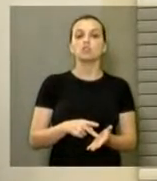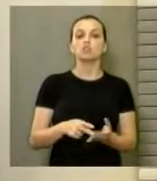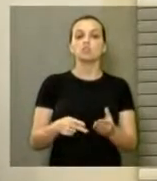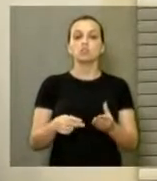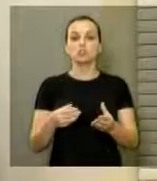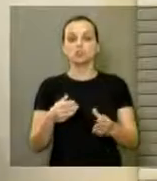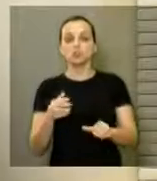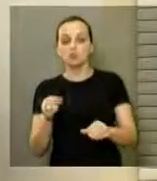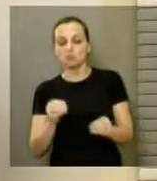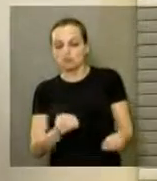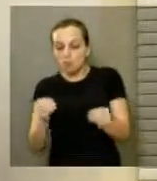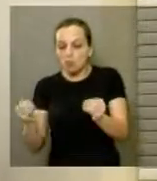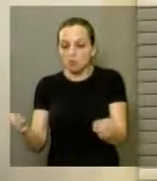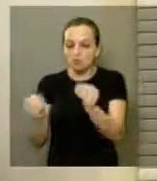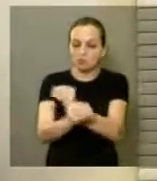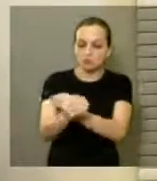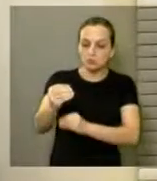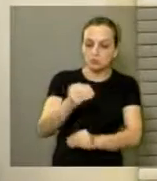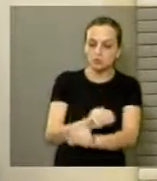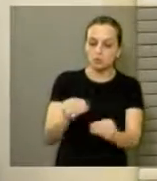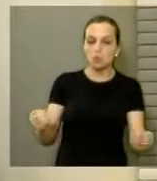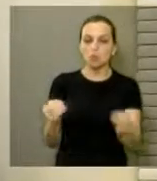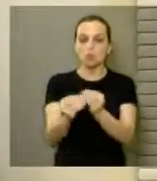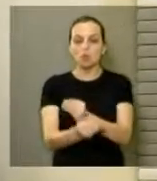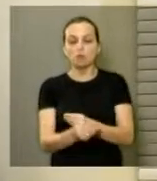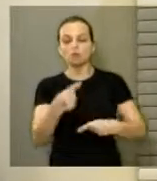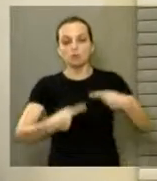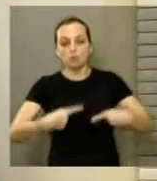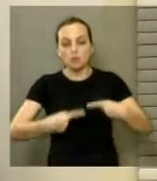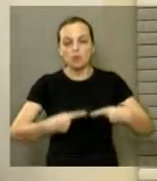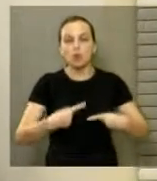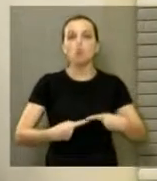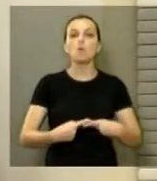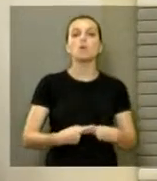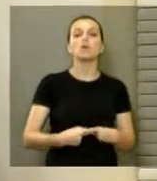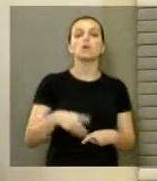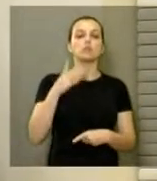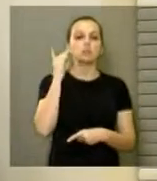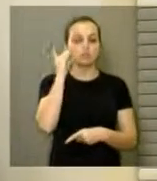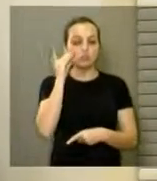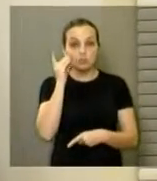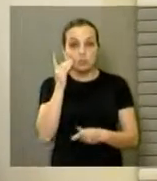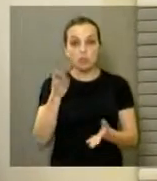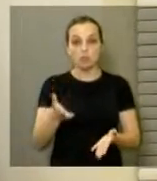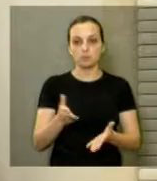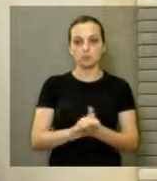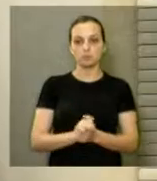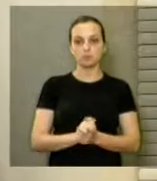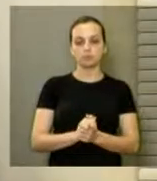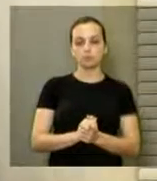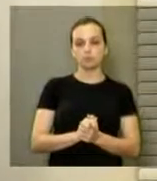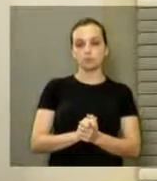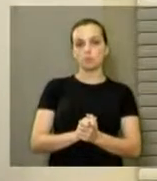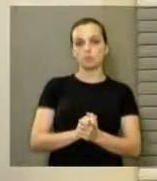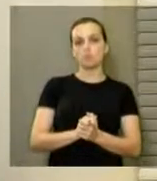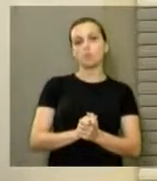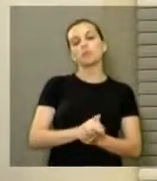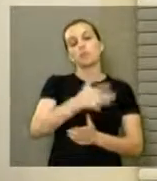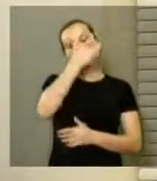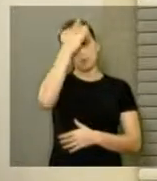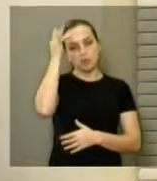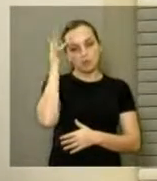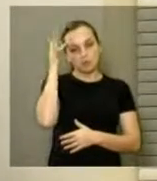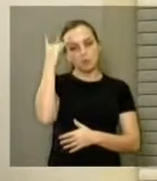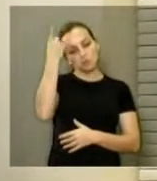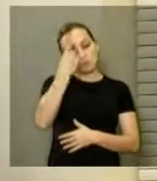em troca de apoio à atual política da atual presidente da República. E essas pessoas se acham